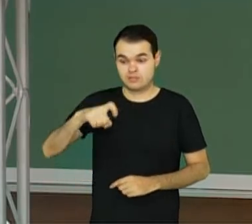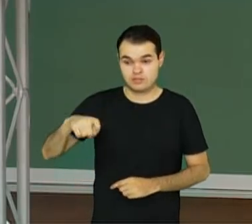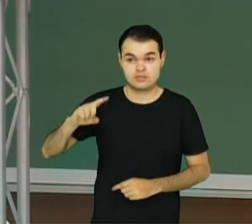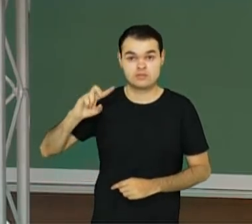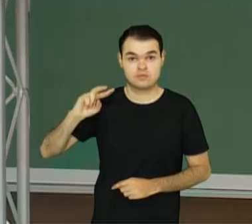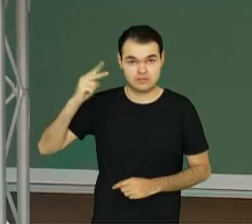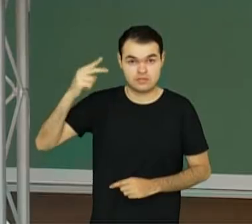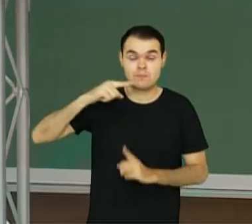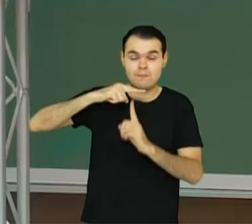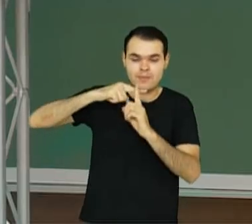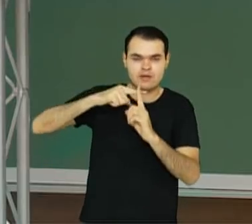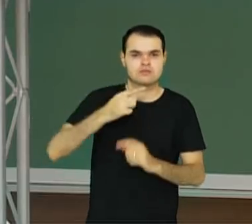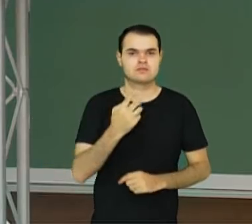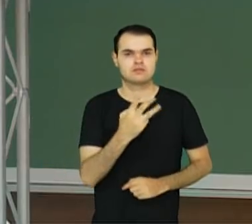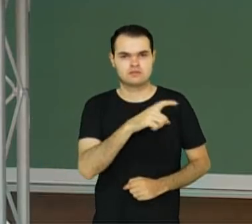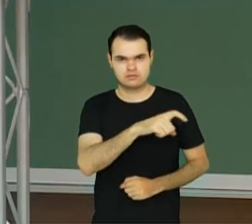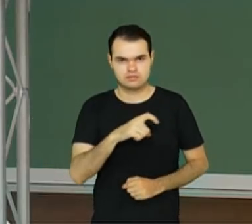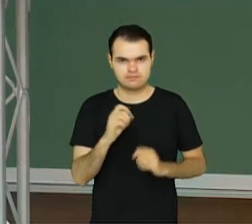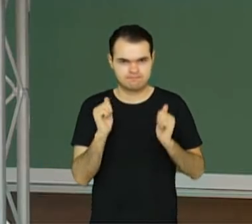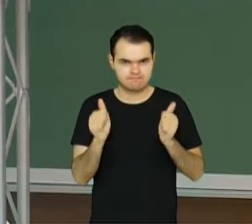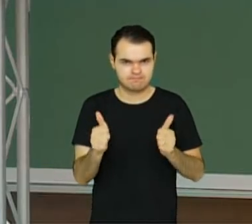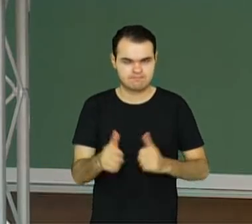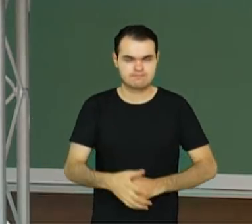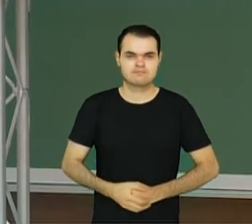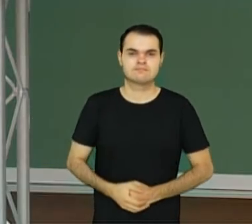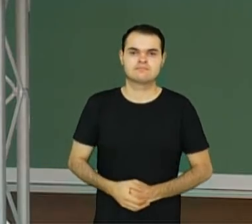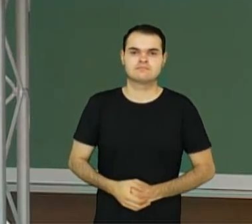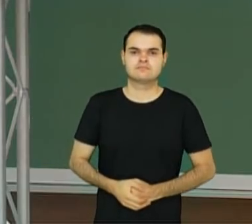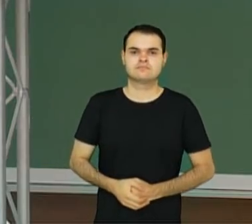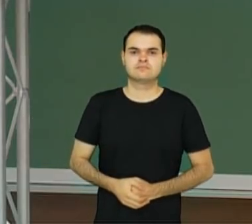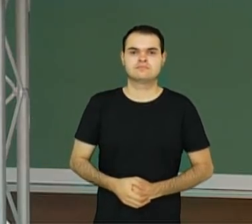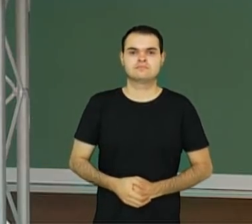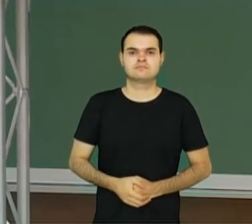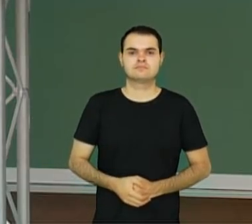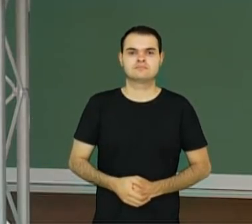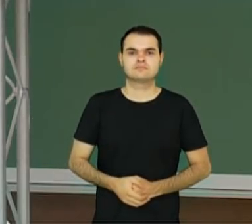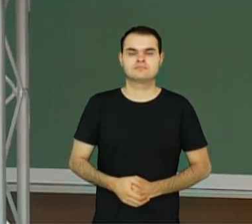quadrado mais 3x. Certo?